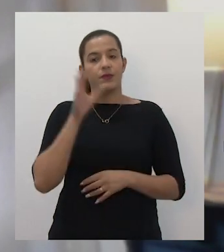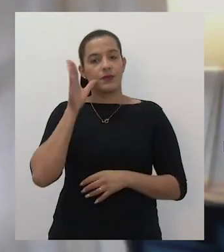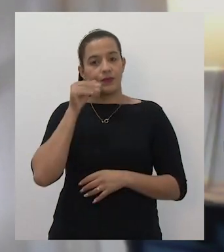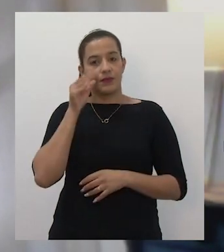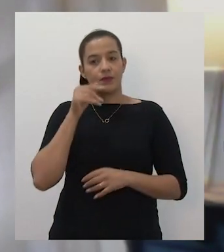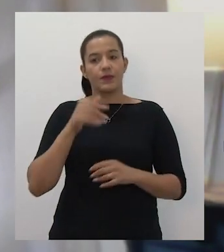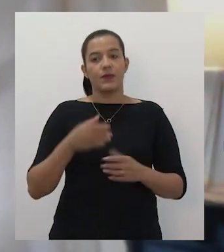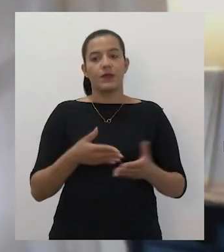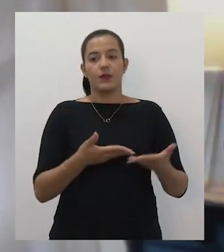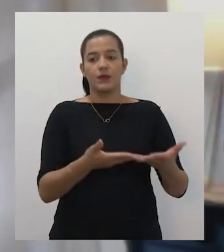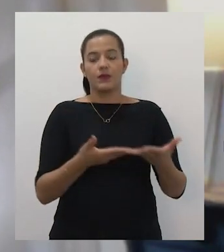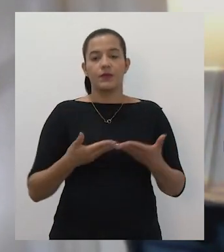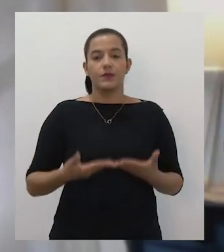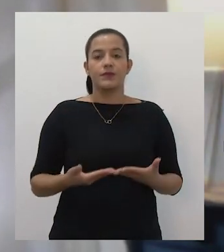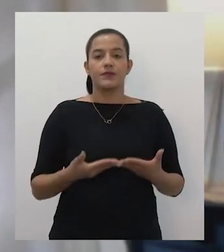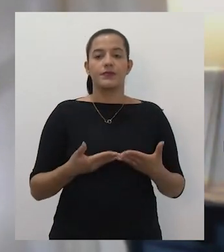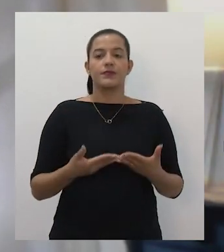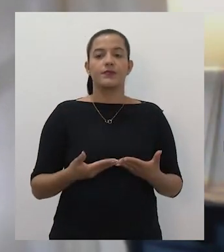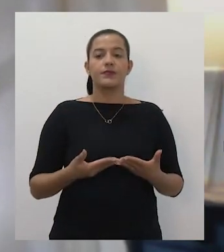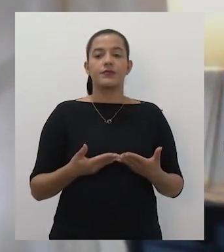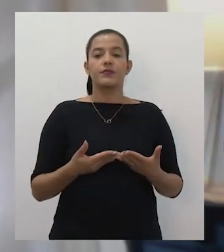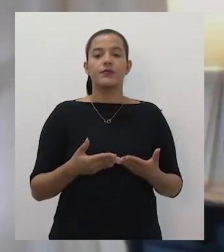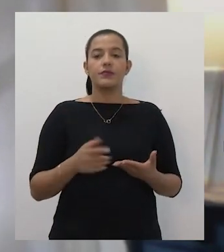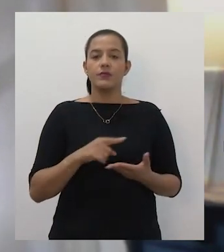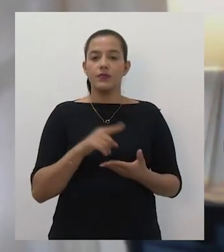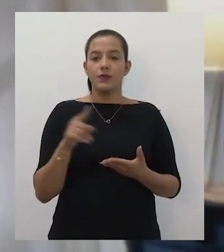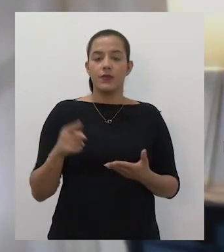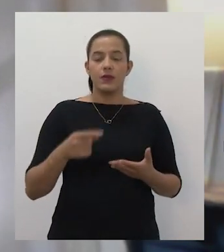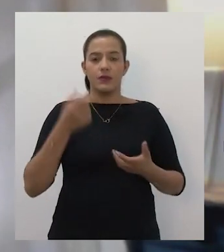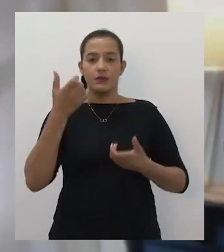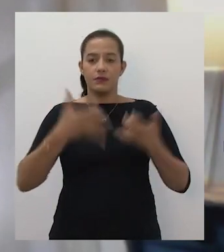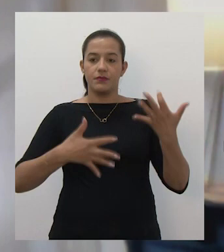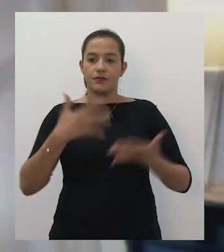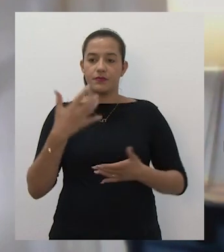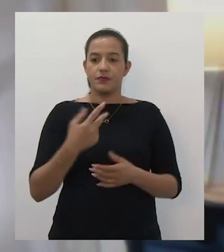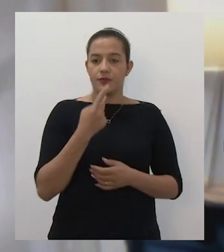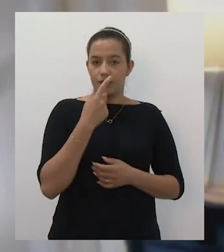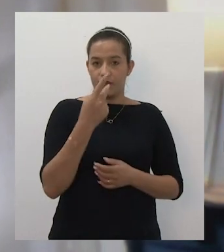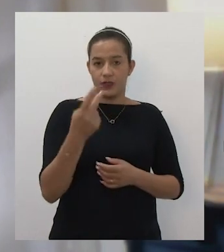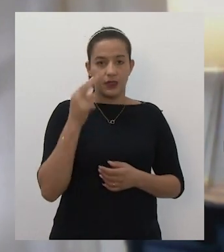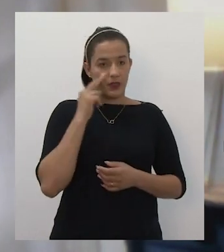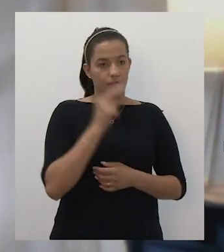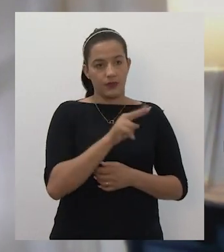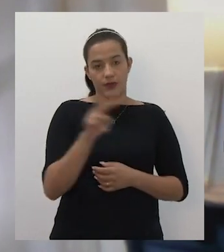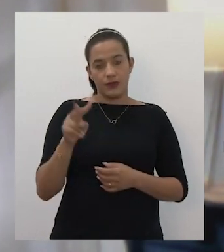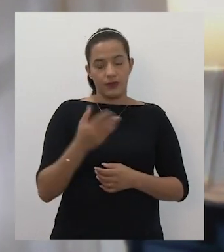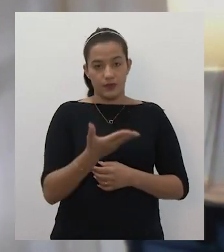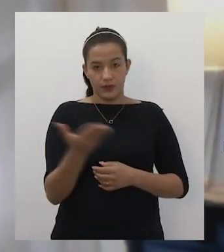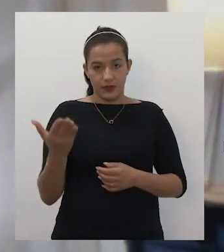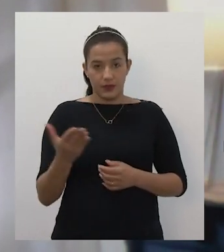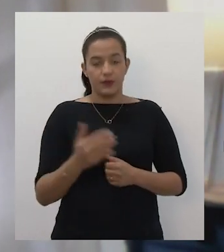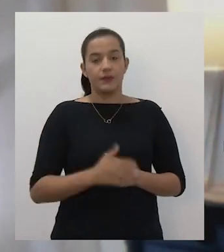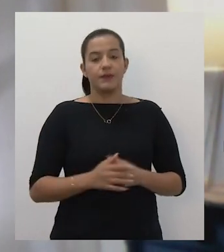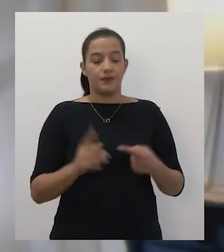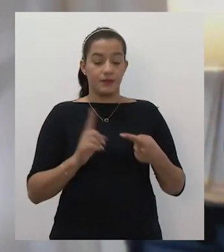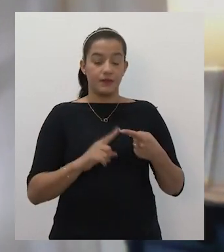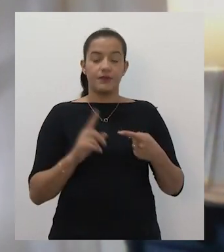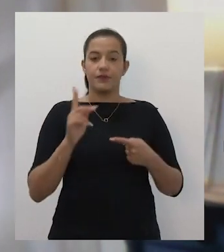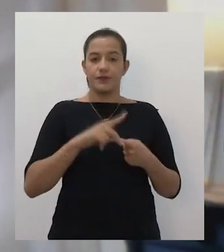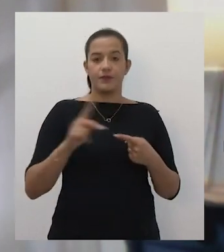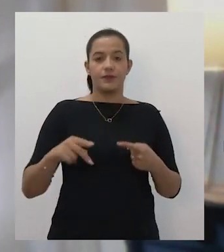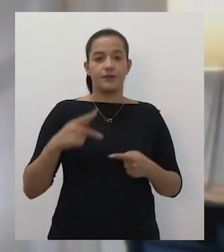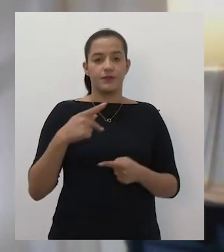gostaria de convidá-los a comentar, né, trazer a visão de vocês. A professora Priscila,